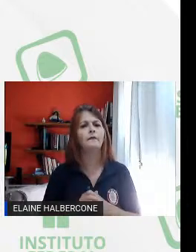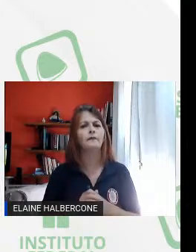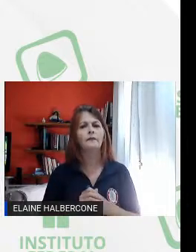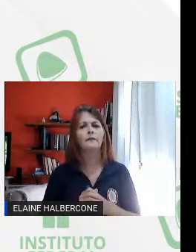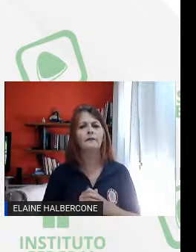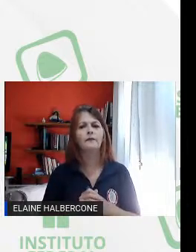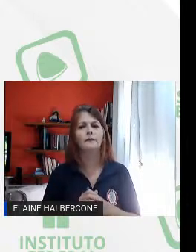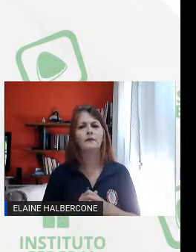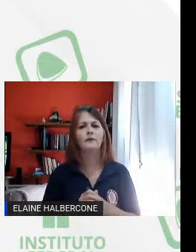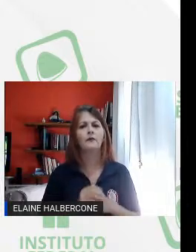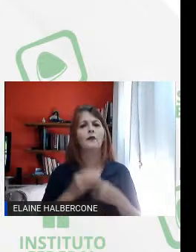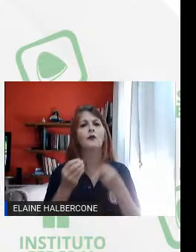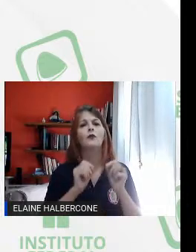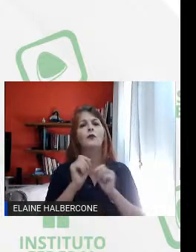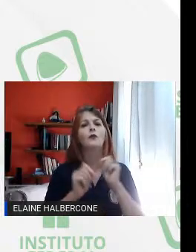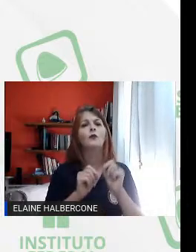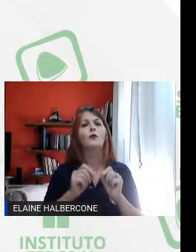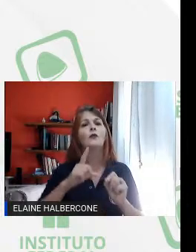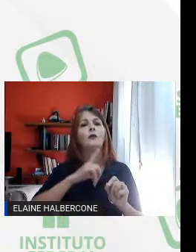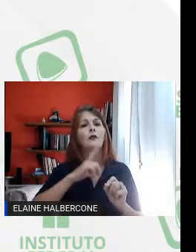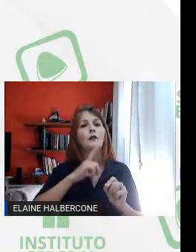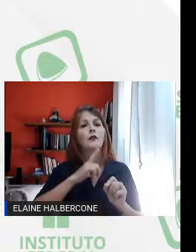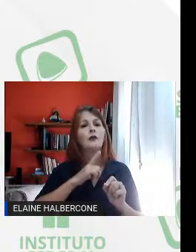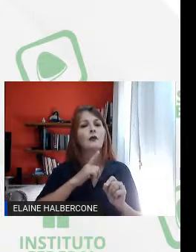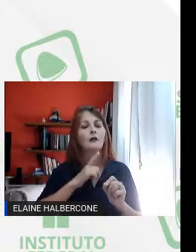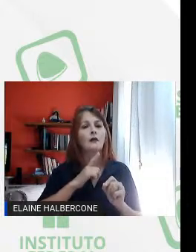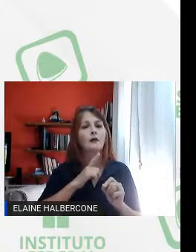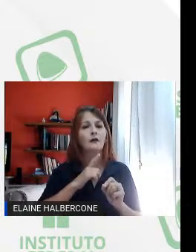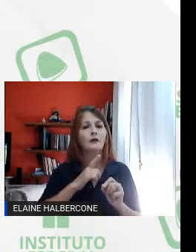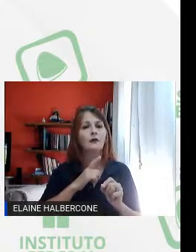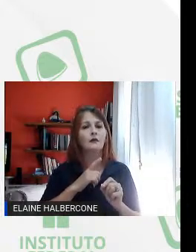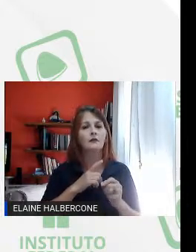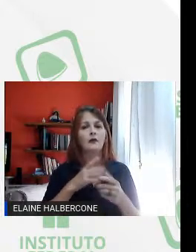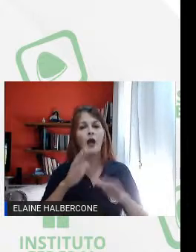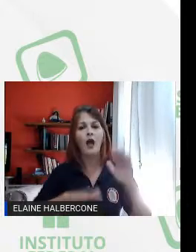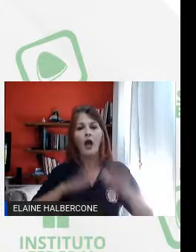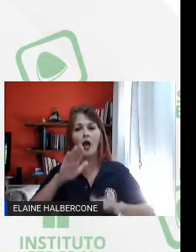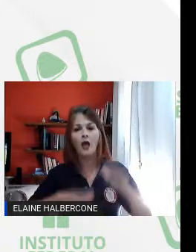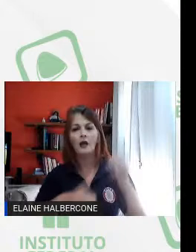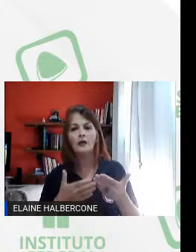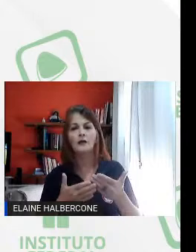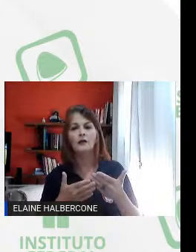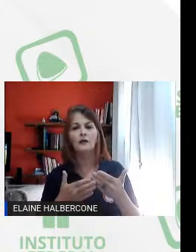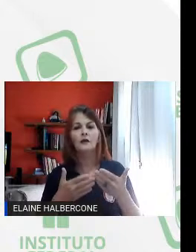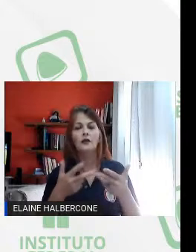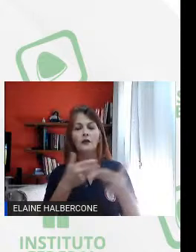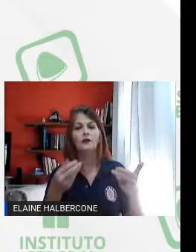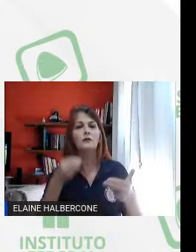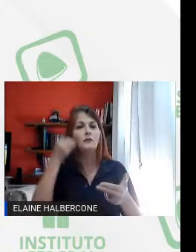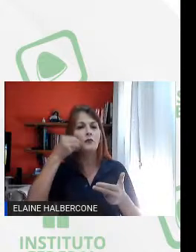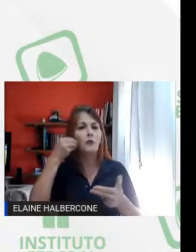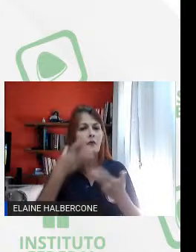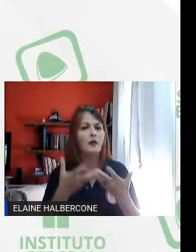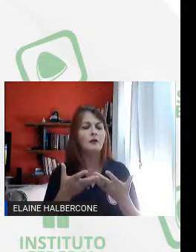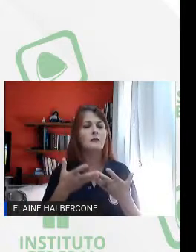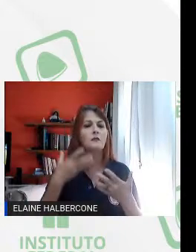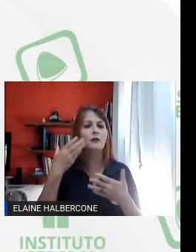a ponto de eles até estarem em certas ocasiões, em certos momentos da oficina,